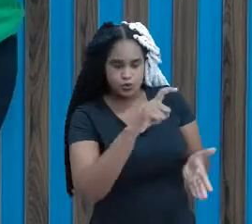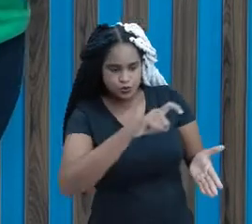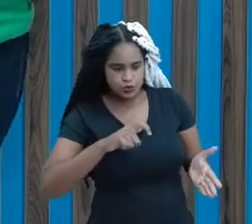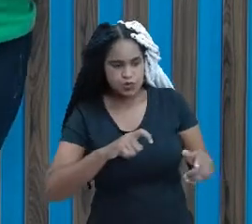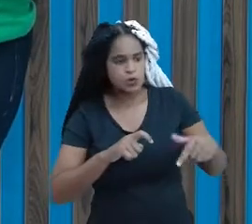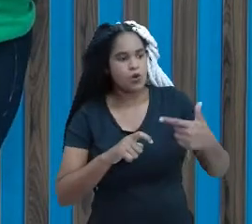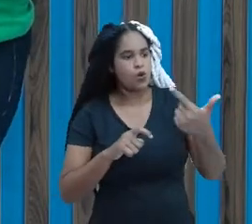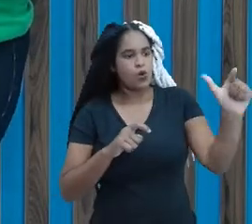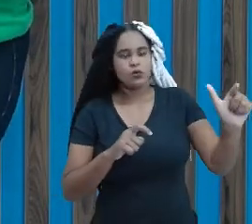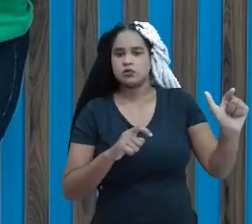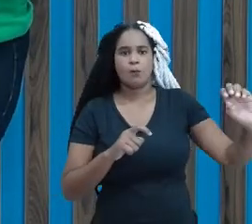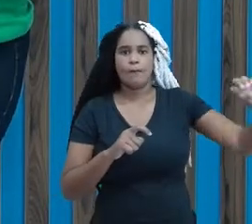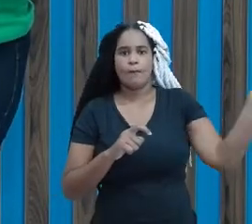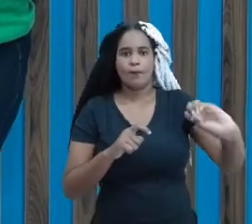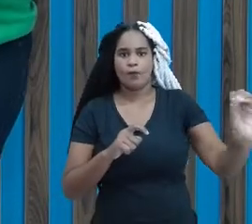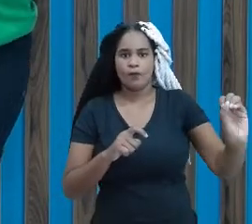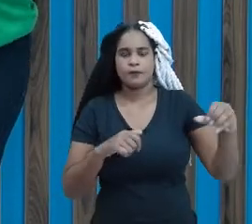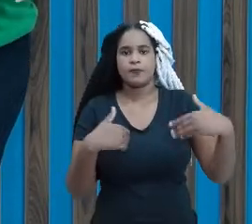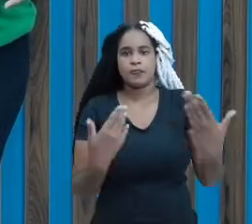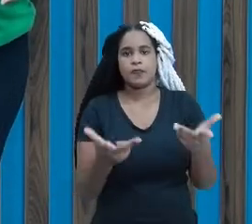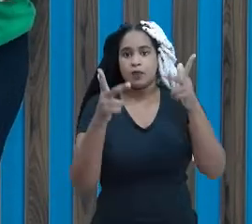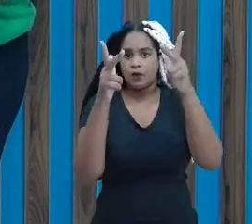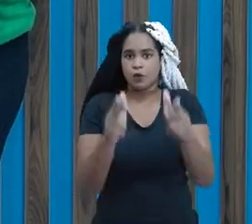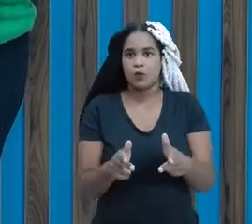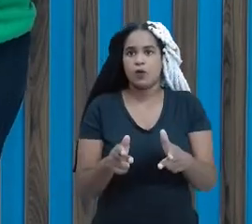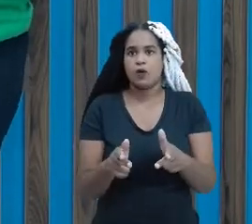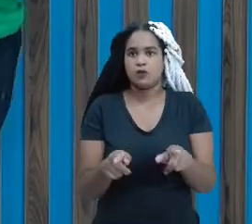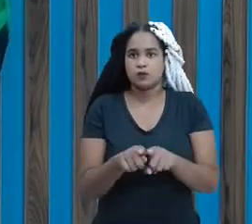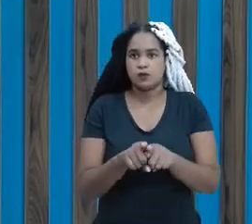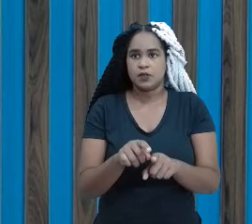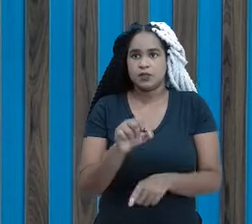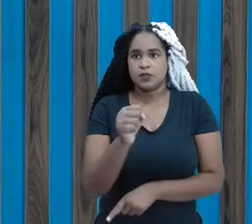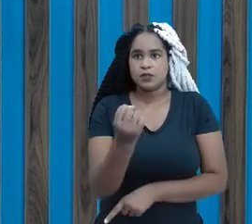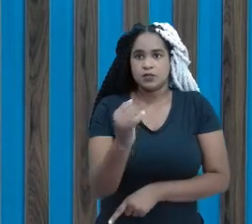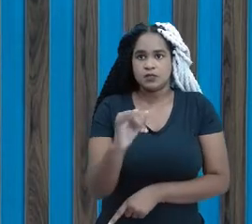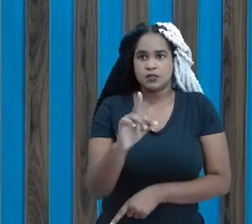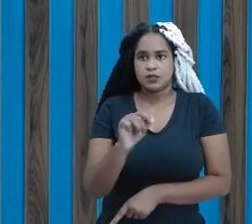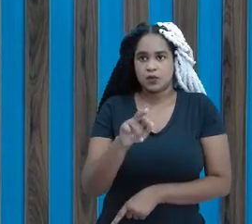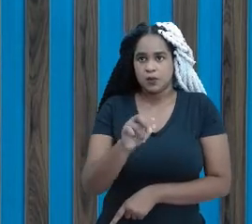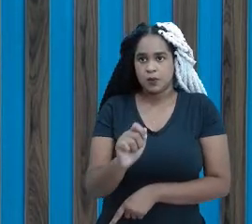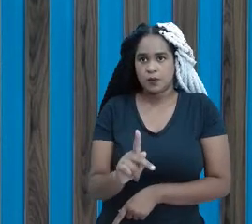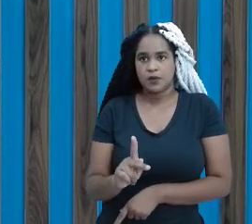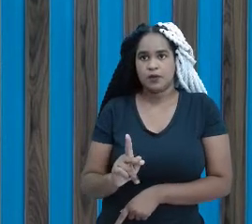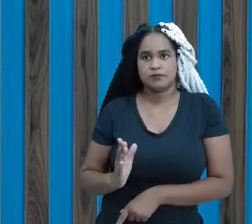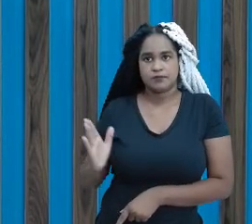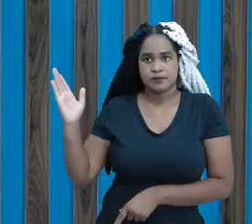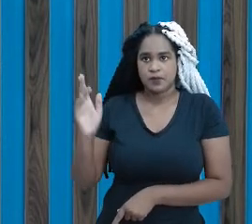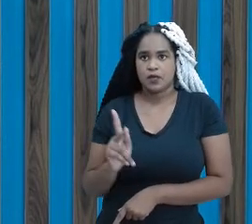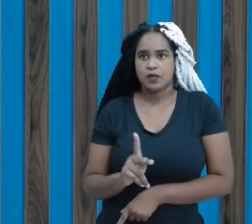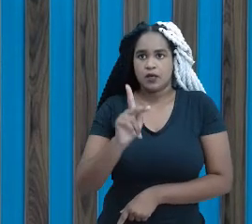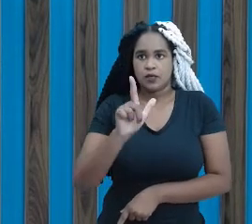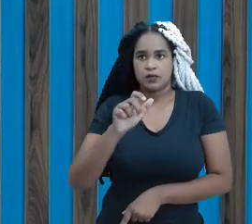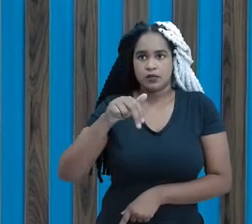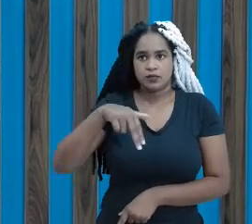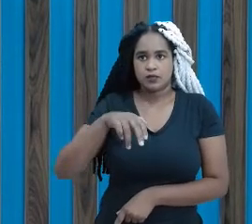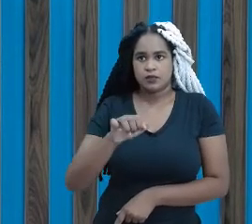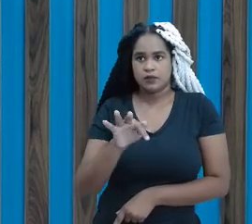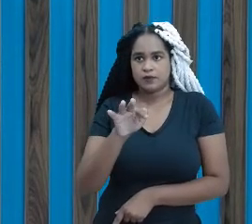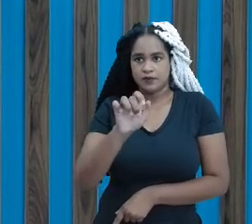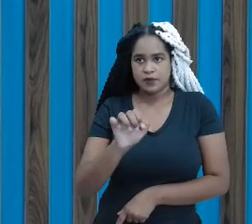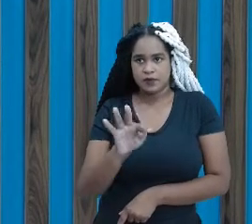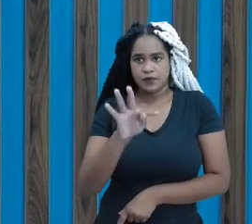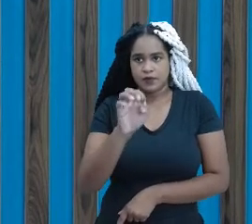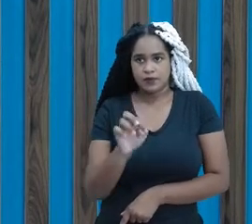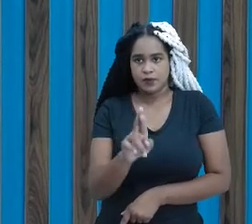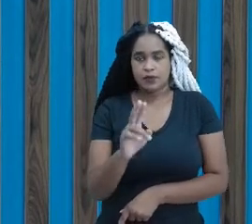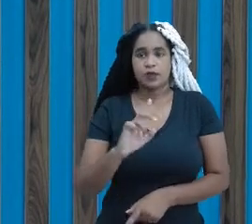certo? Do mesmo jeito aqui, na síndrome de Klinefelter, tá? Onde, o que é que ocorreu aqui? No cruzamento,